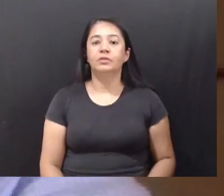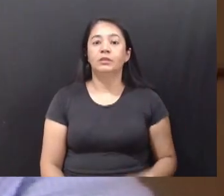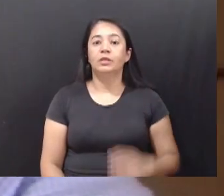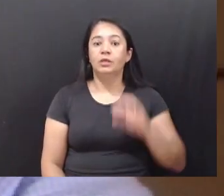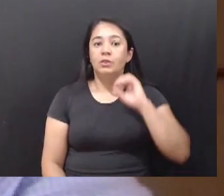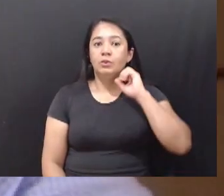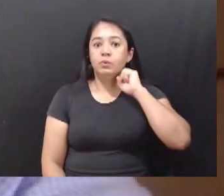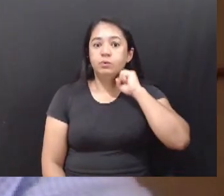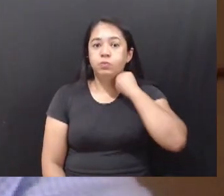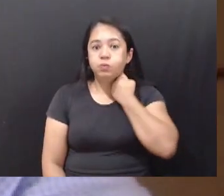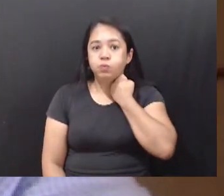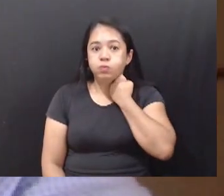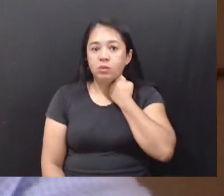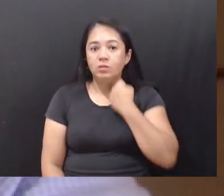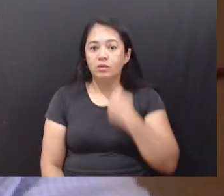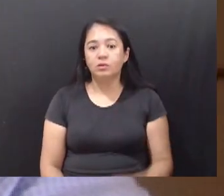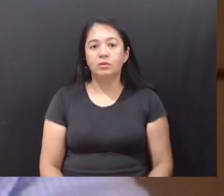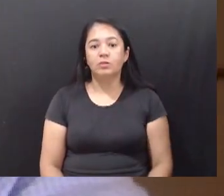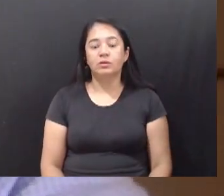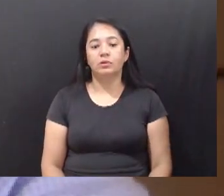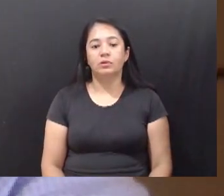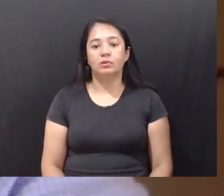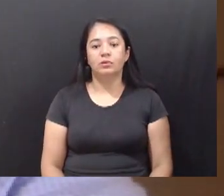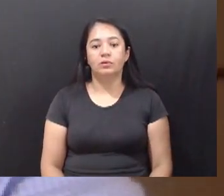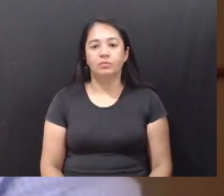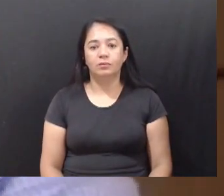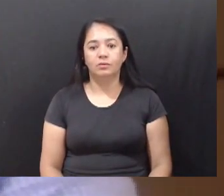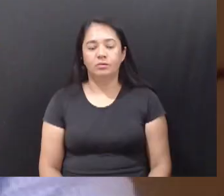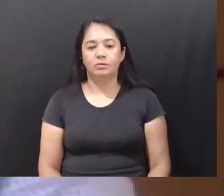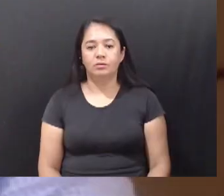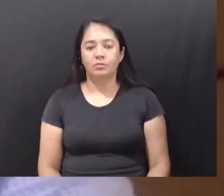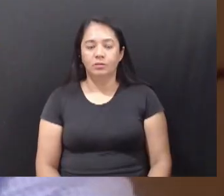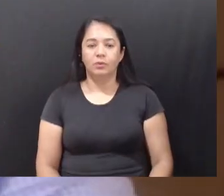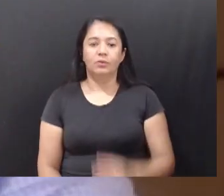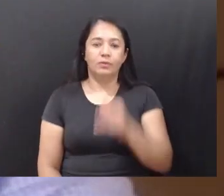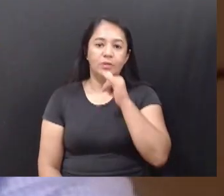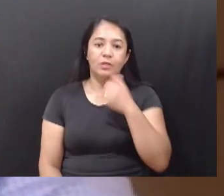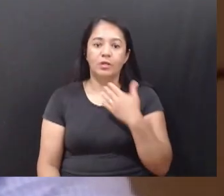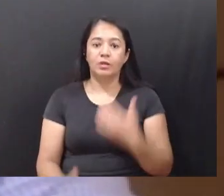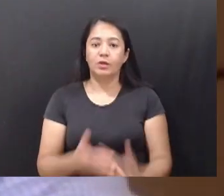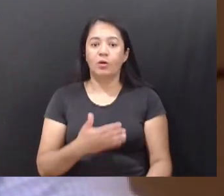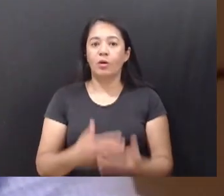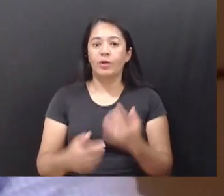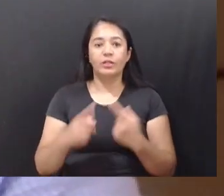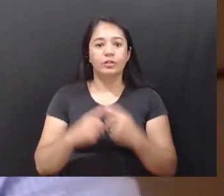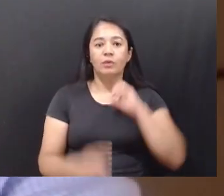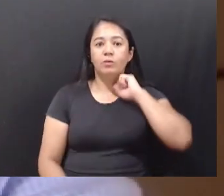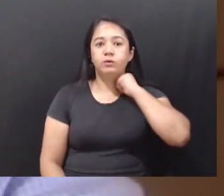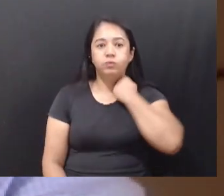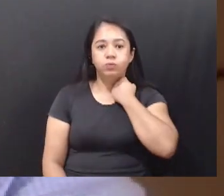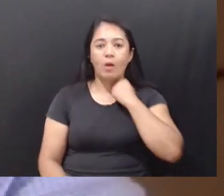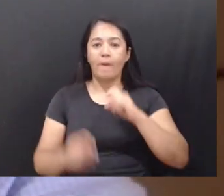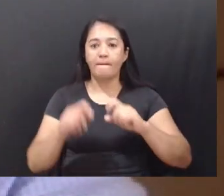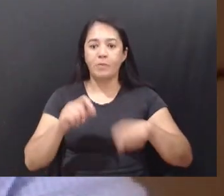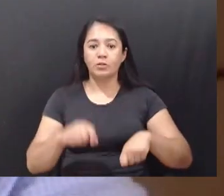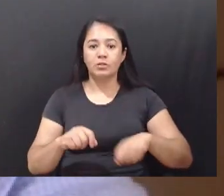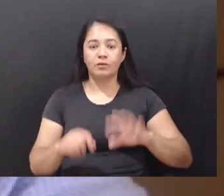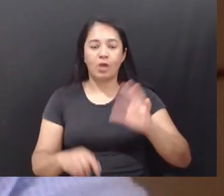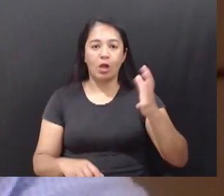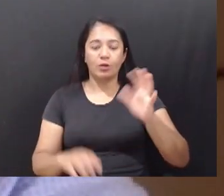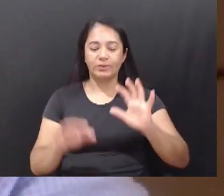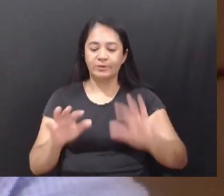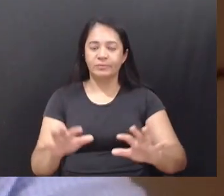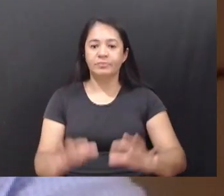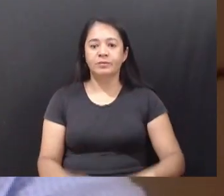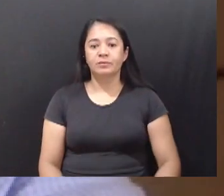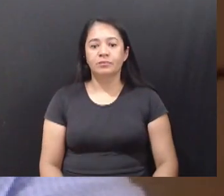e o estresse oxidativo também, né, quer dizer, qualquer tipo de estresse a longo prazo pode